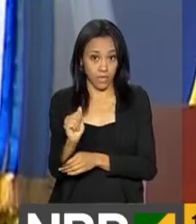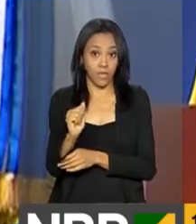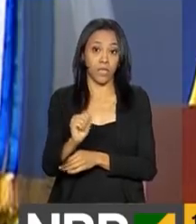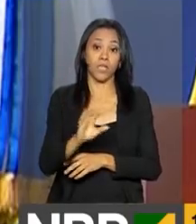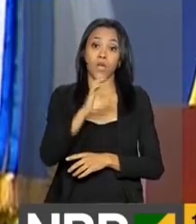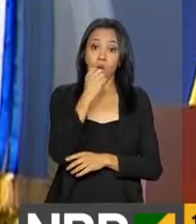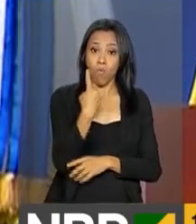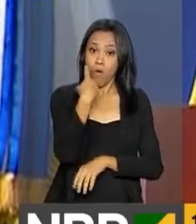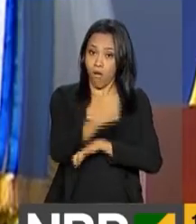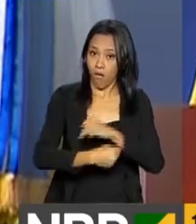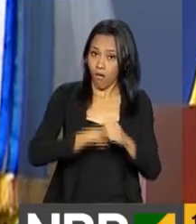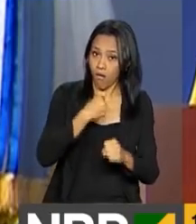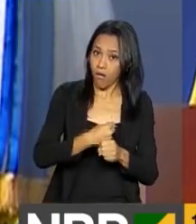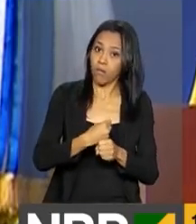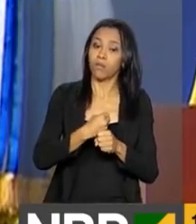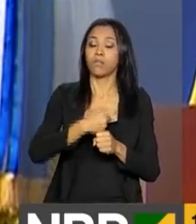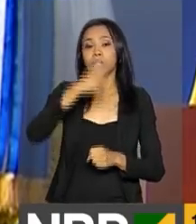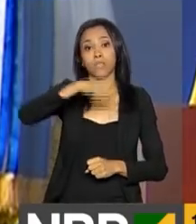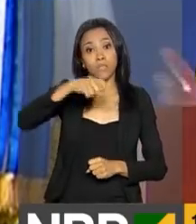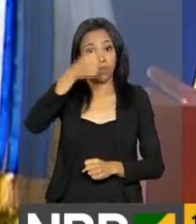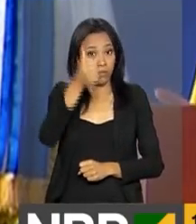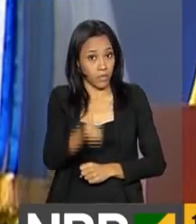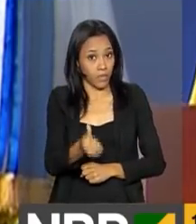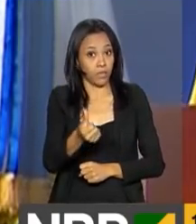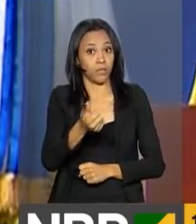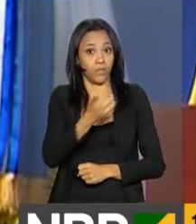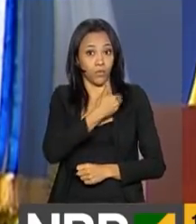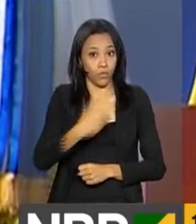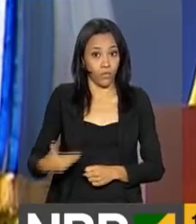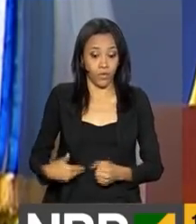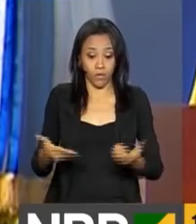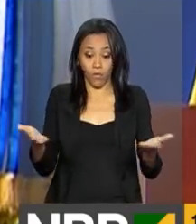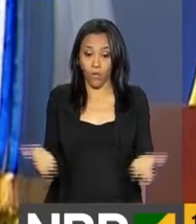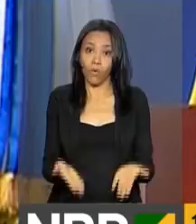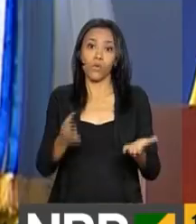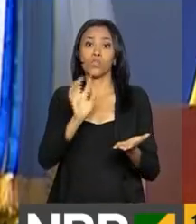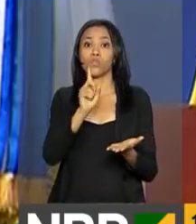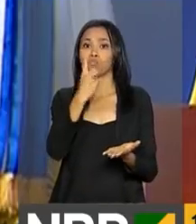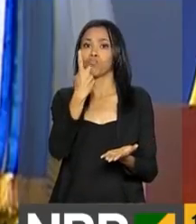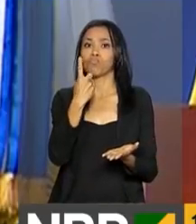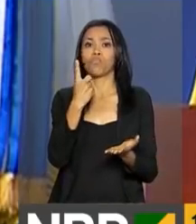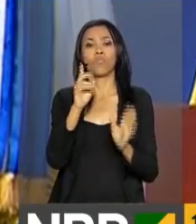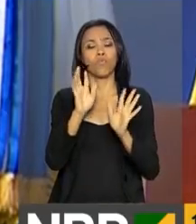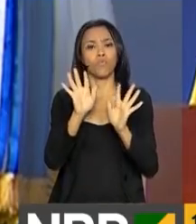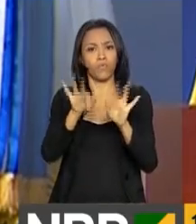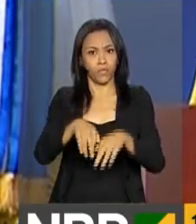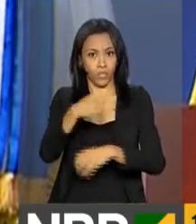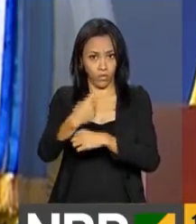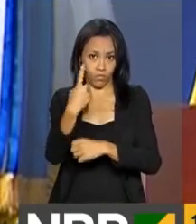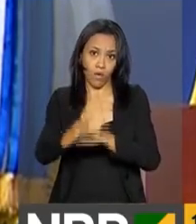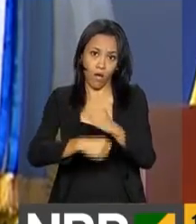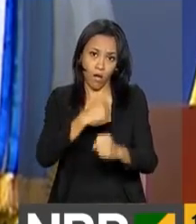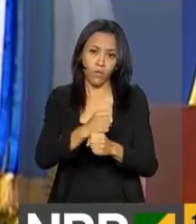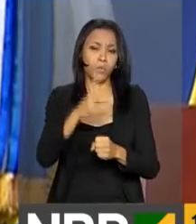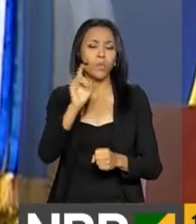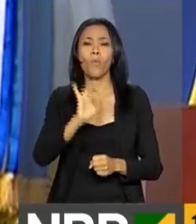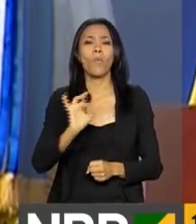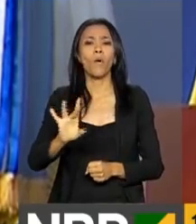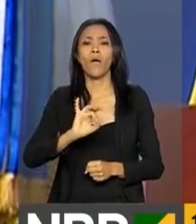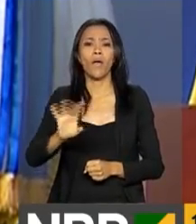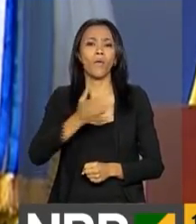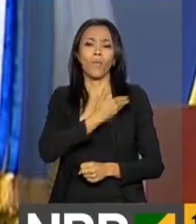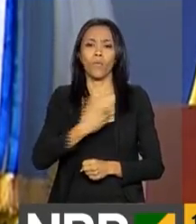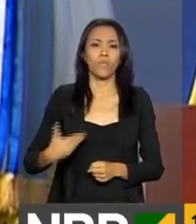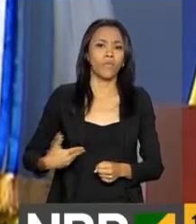Notem que nós estamos comemorando hoje o final de um ano, que não é de um governo de 4 anos ou